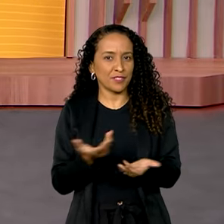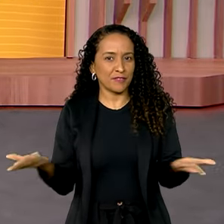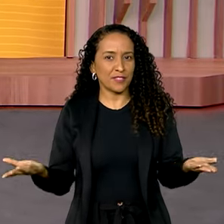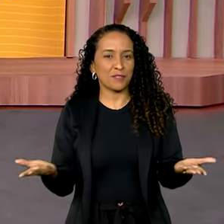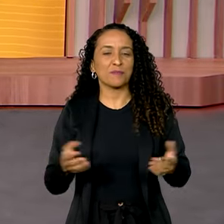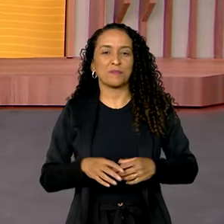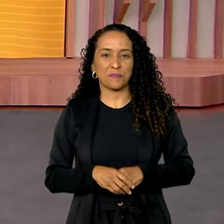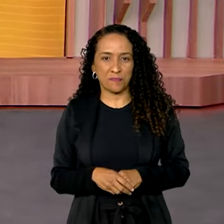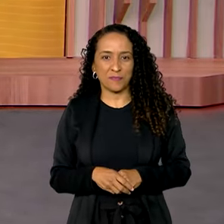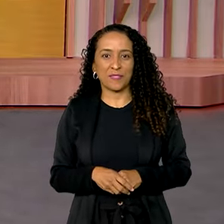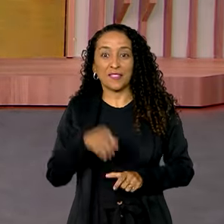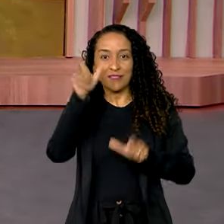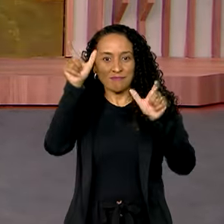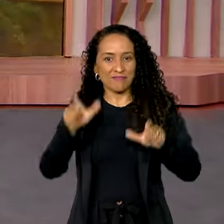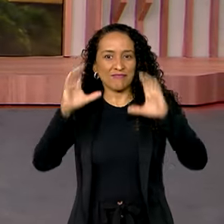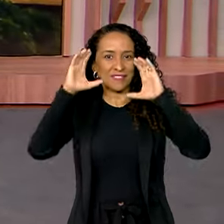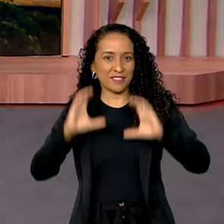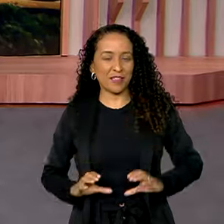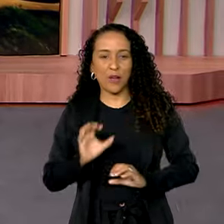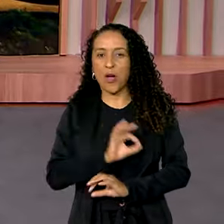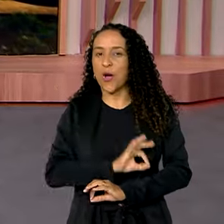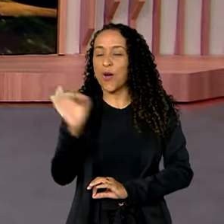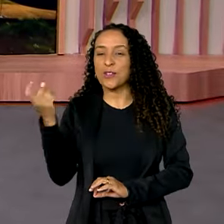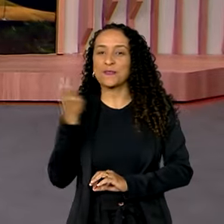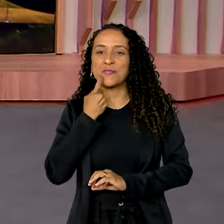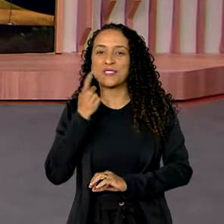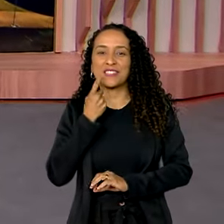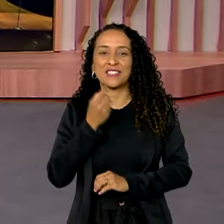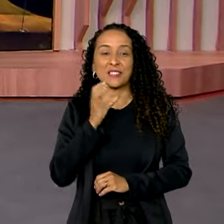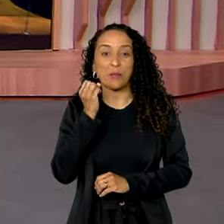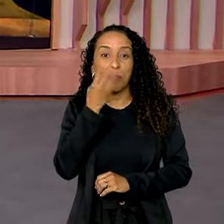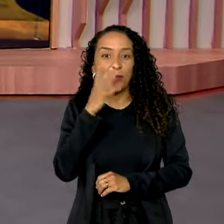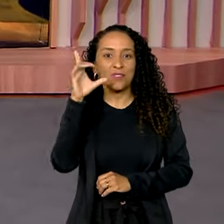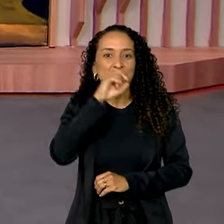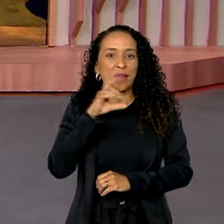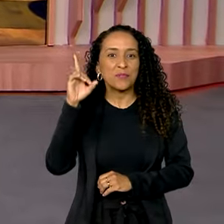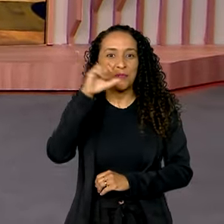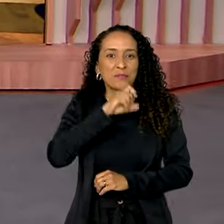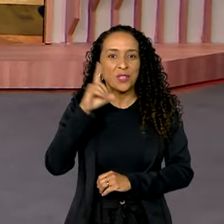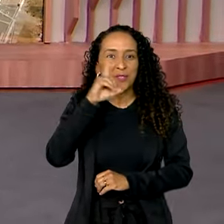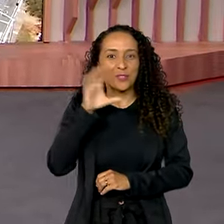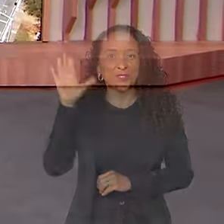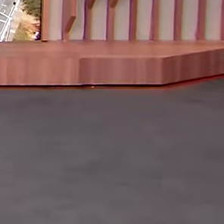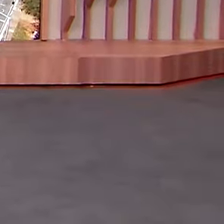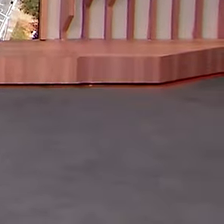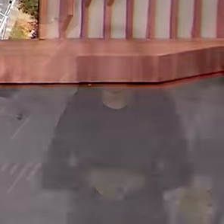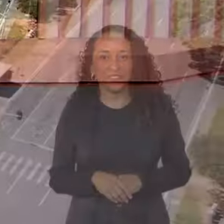prestação de serviço para você, cidadão. Uma ótima sexta-feira, bom fim de semana. Tchau.